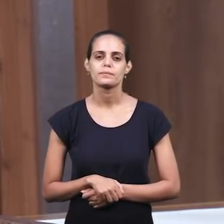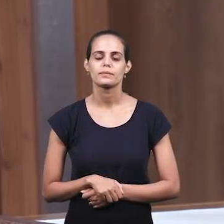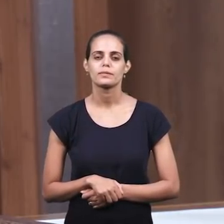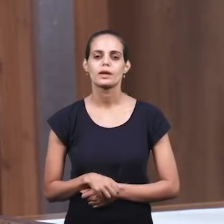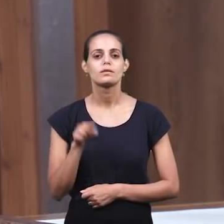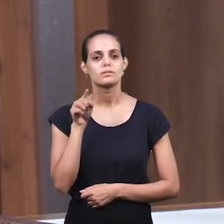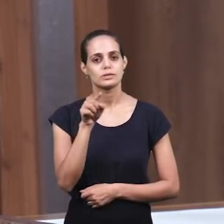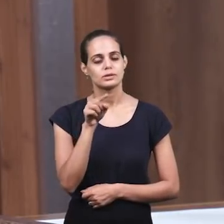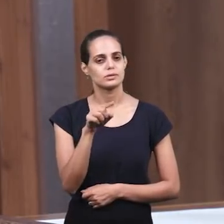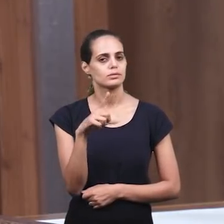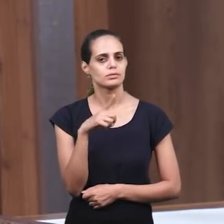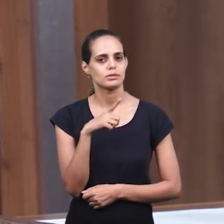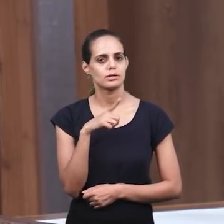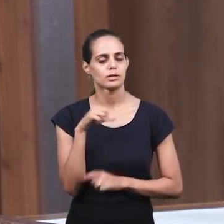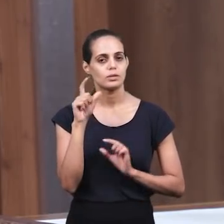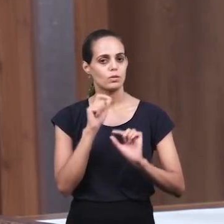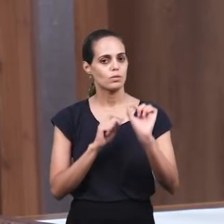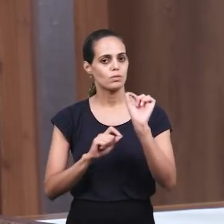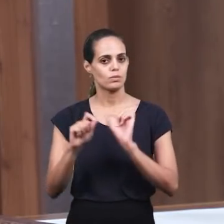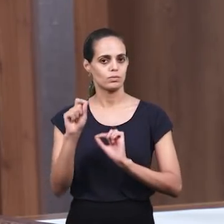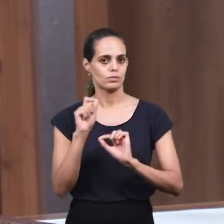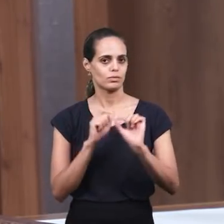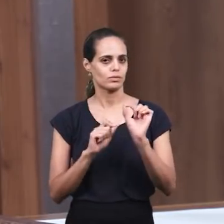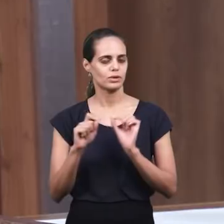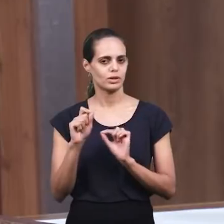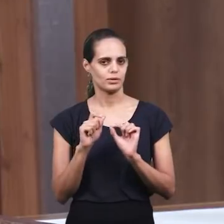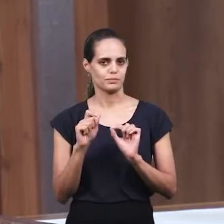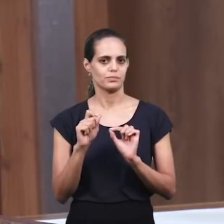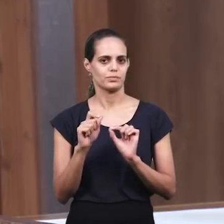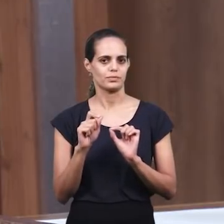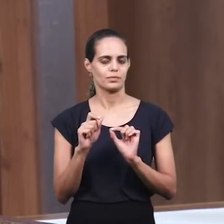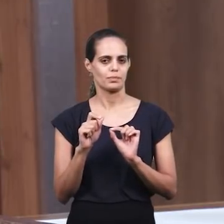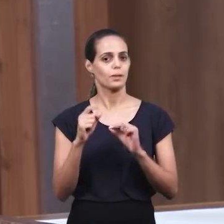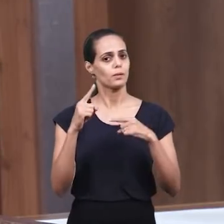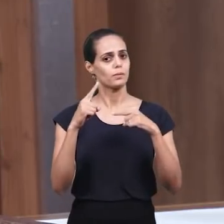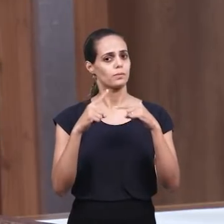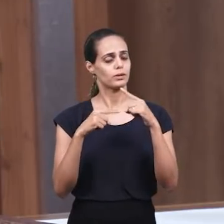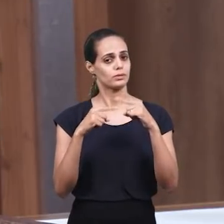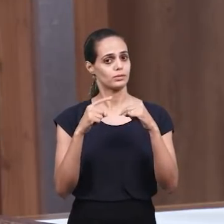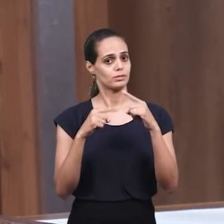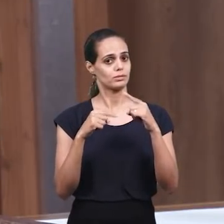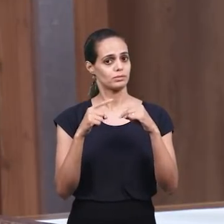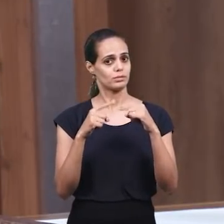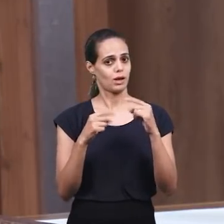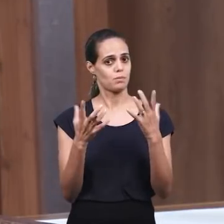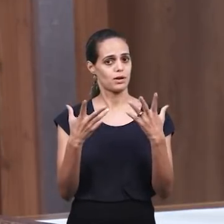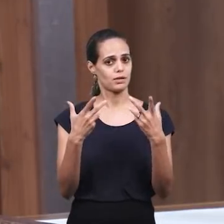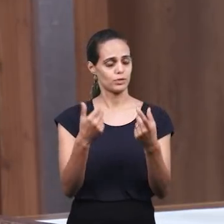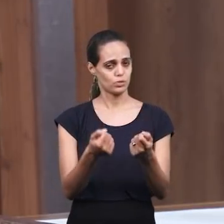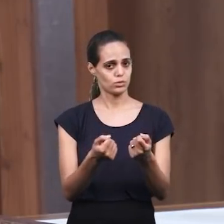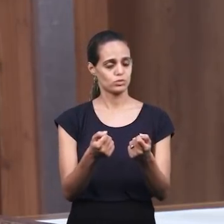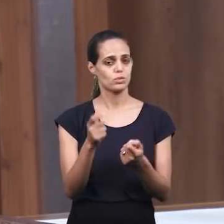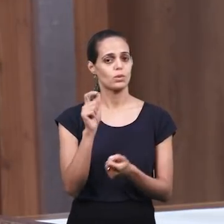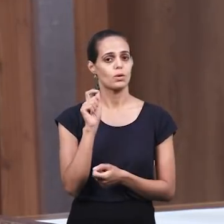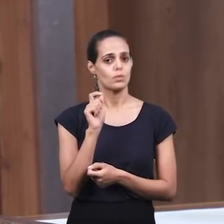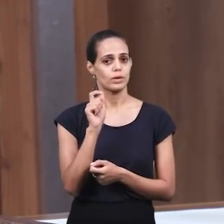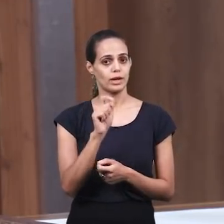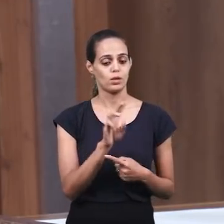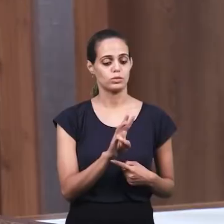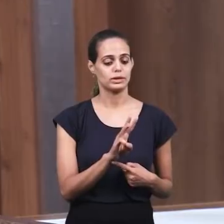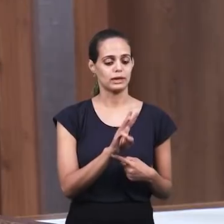ferramenta maravilhosa, notável de evangelização, que é o link do culto do domingo à